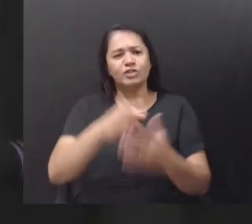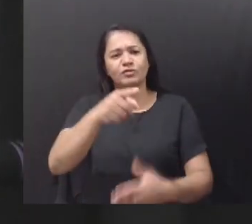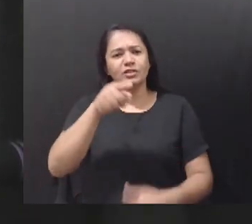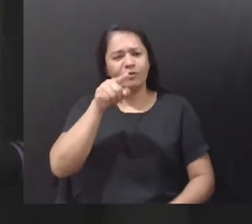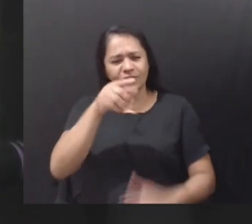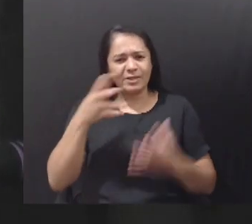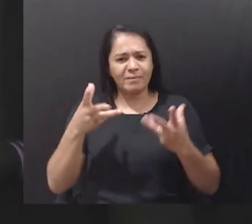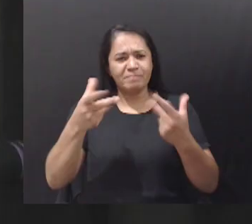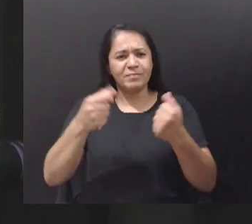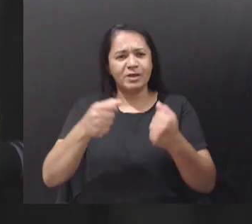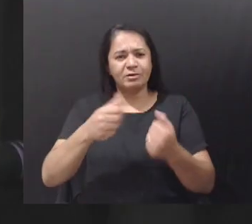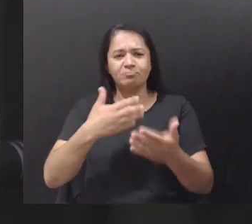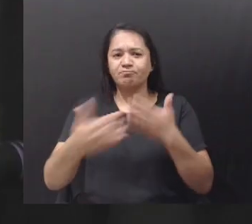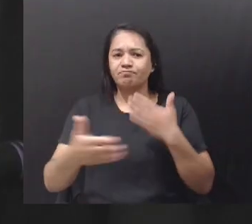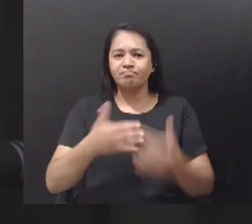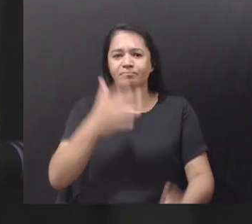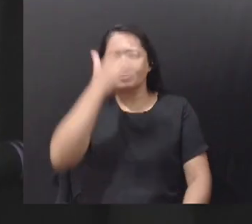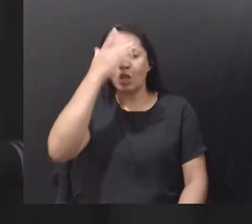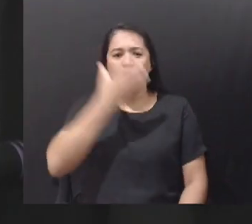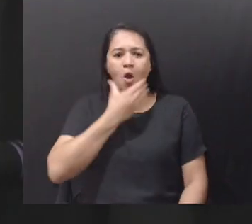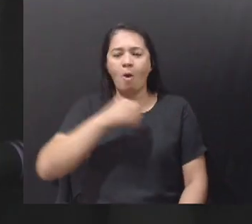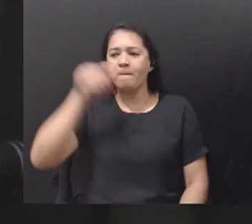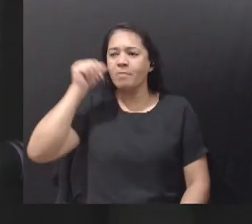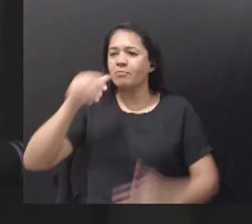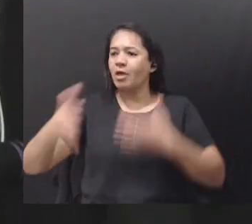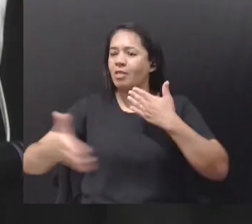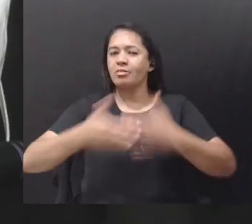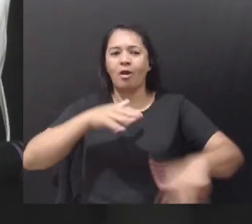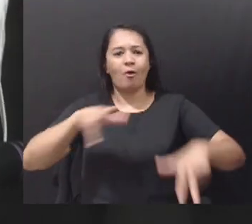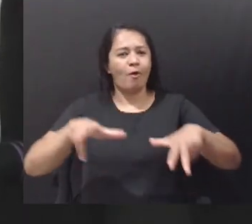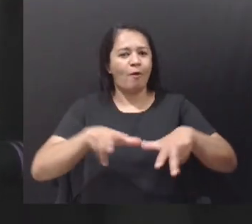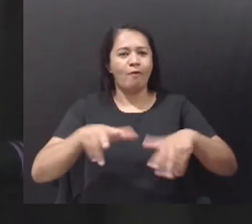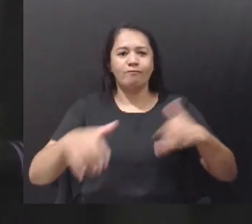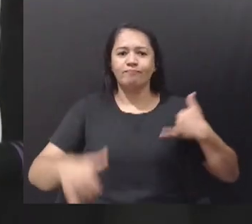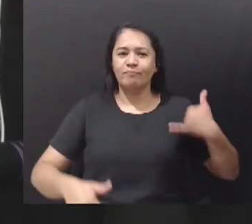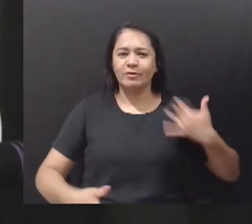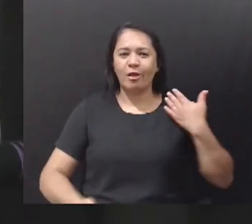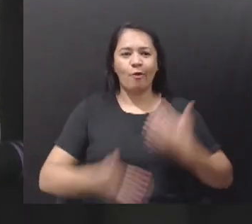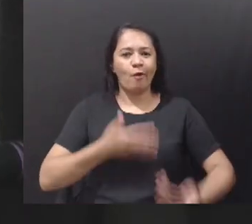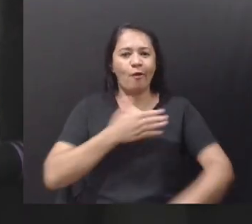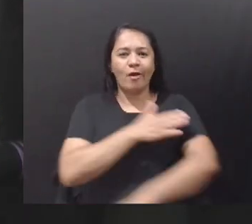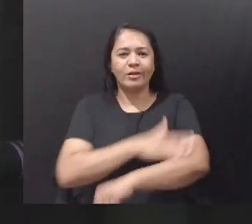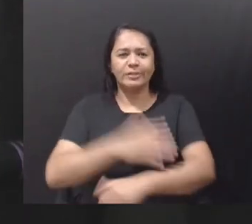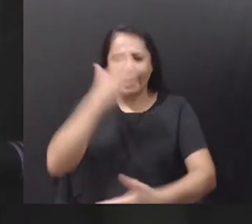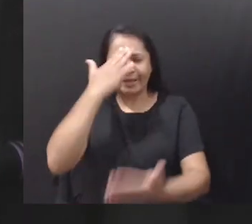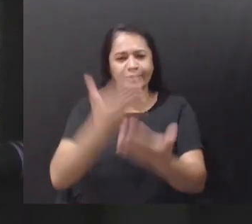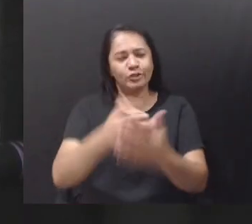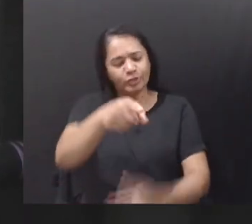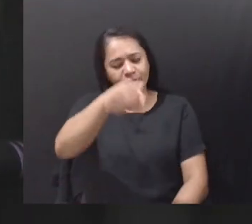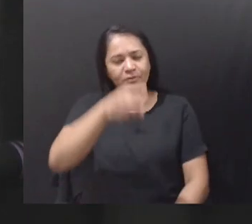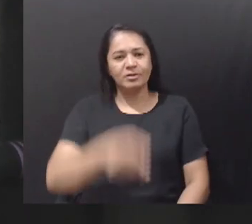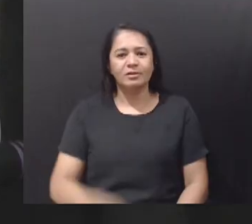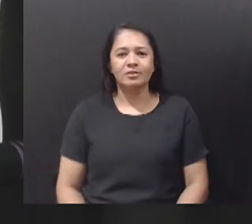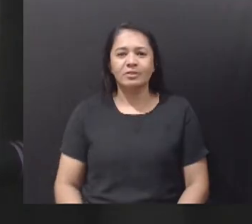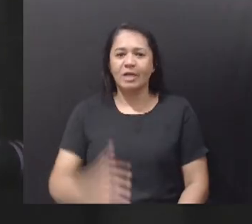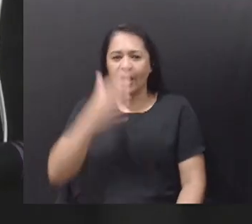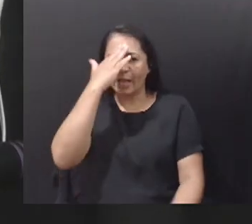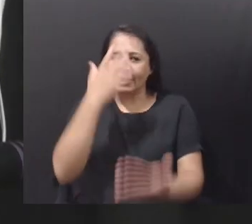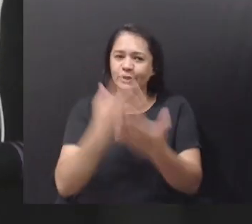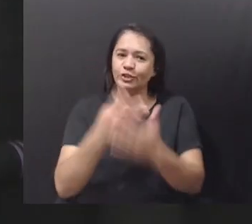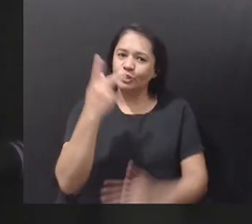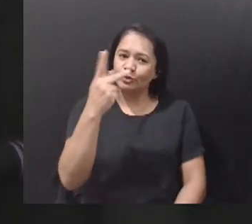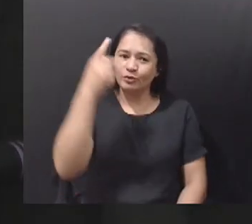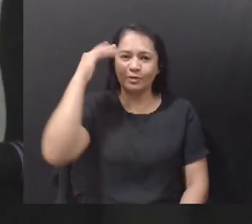for. Homem, mulher, qualquer gênero, qualquer idade, qualquer raça. Acredite em você. Acredita no seu sonho, acredita na sua luta.